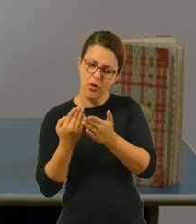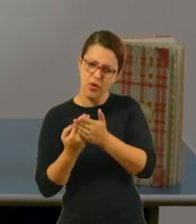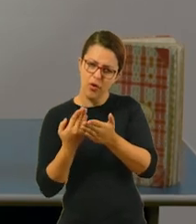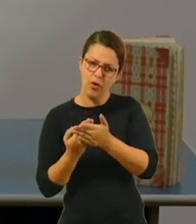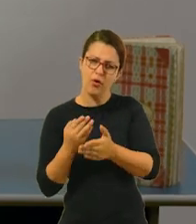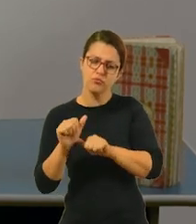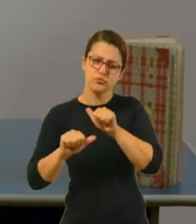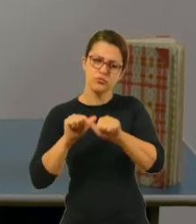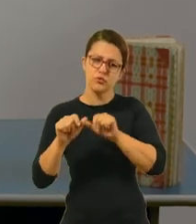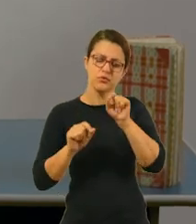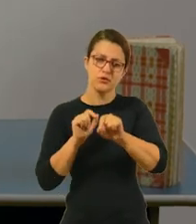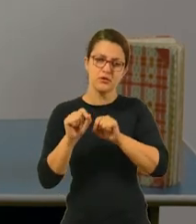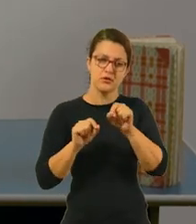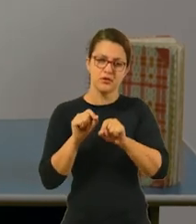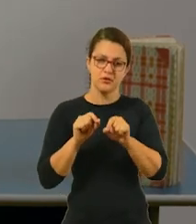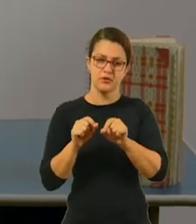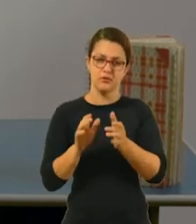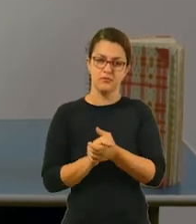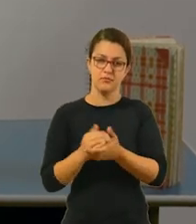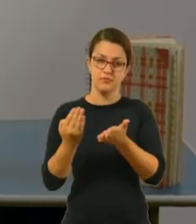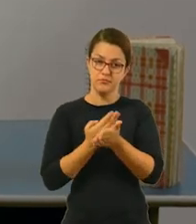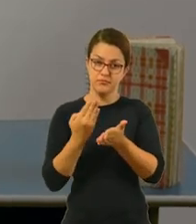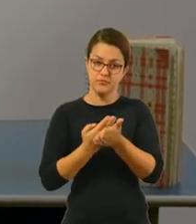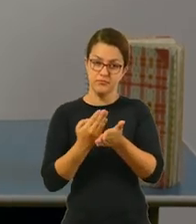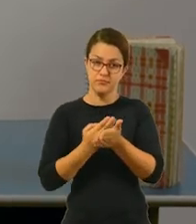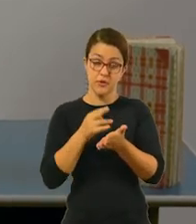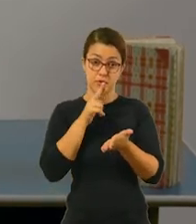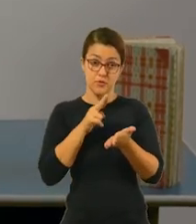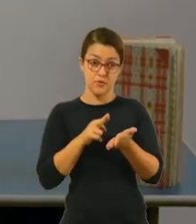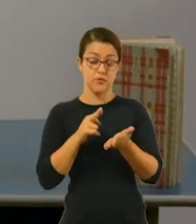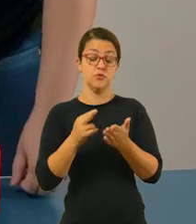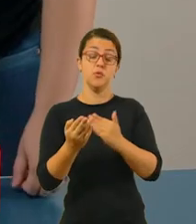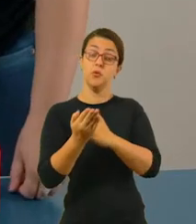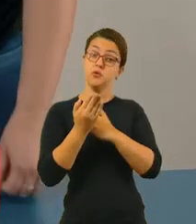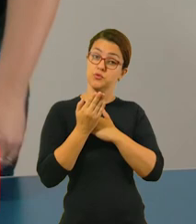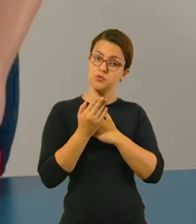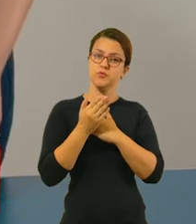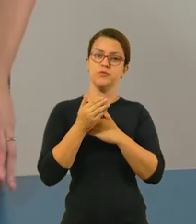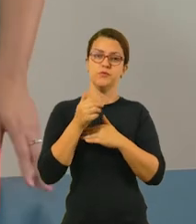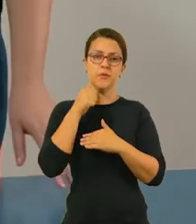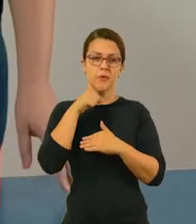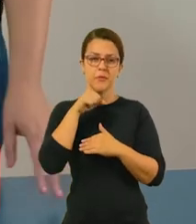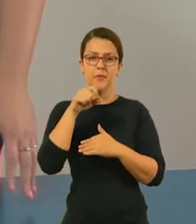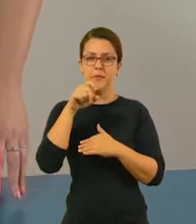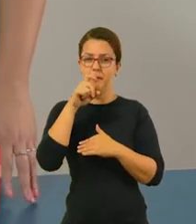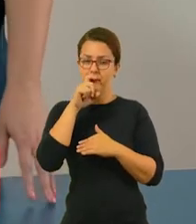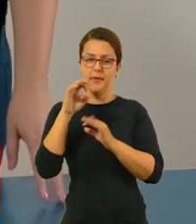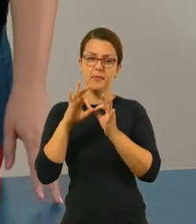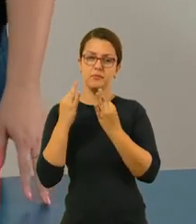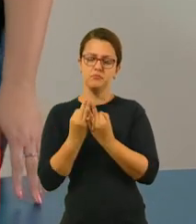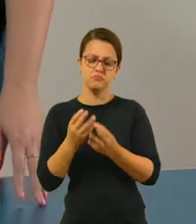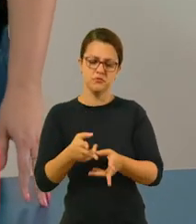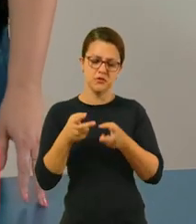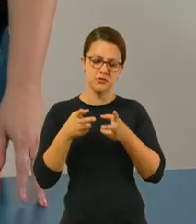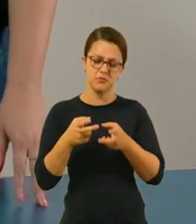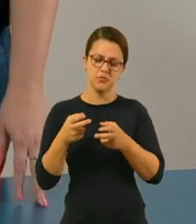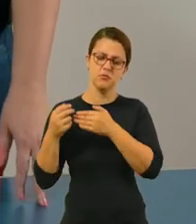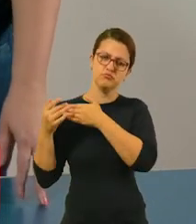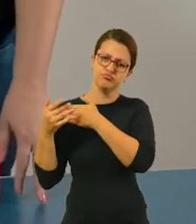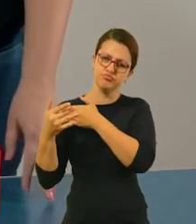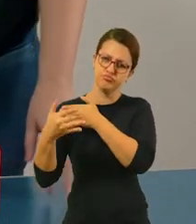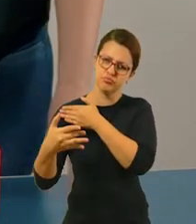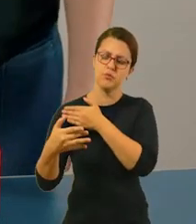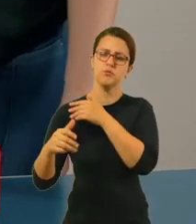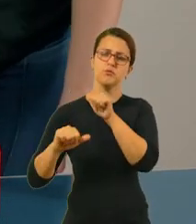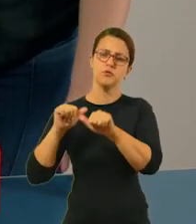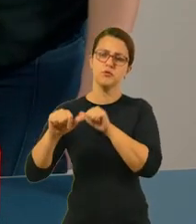essas três perguntas no caderno e responda com a ajuda deles, tá bom? Quais foram as mudanças que eles perceberam ao longo do tempo?